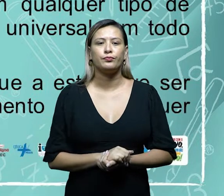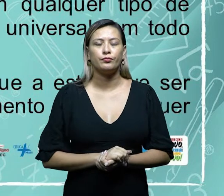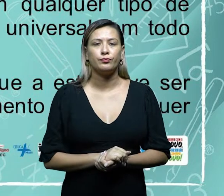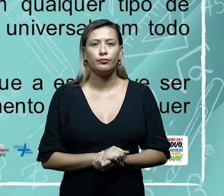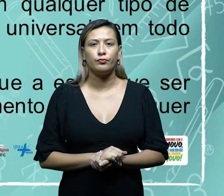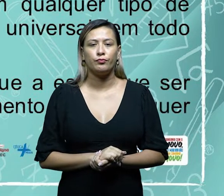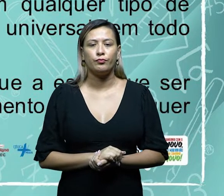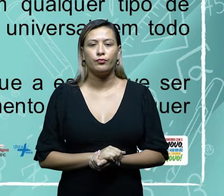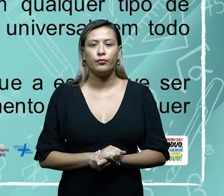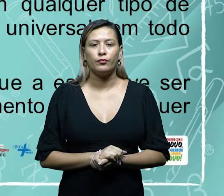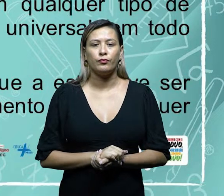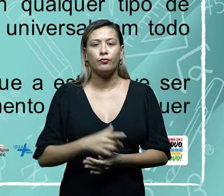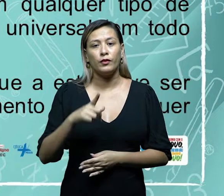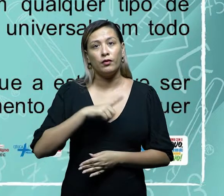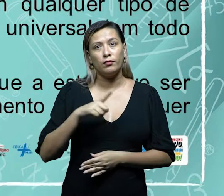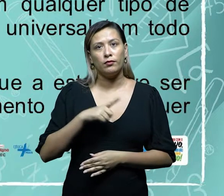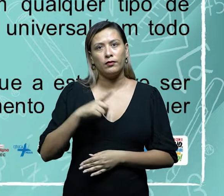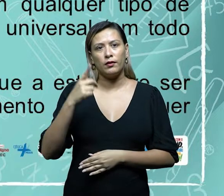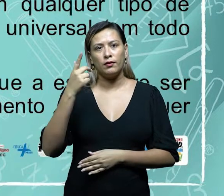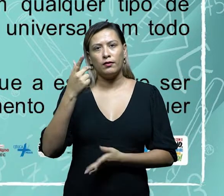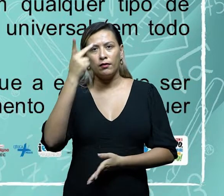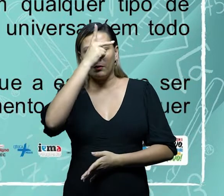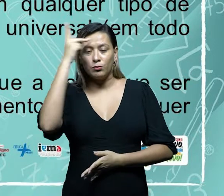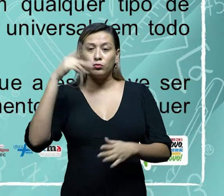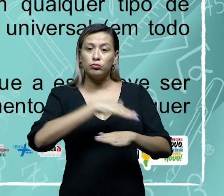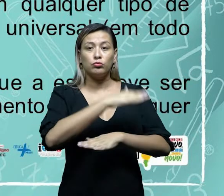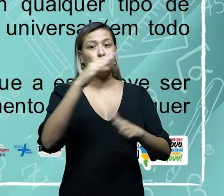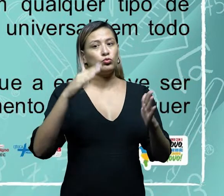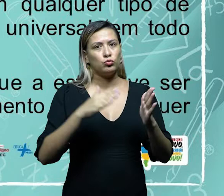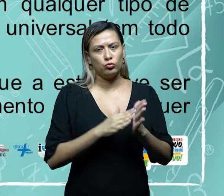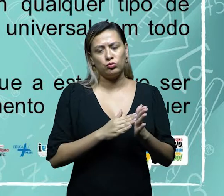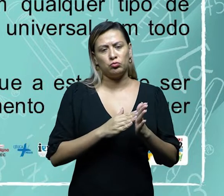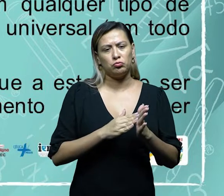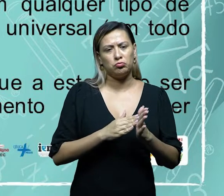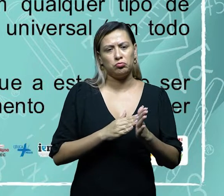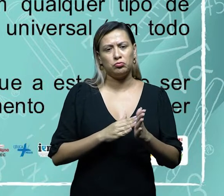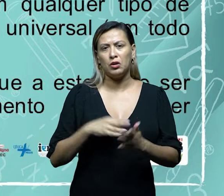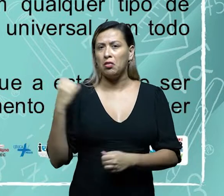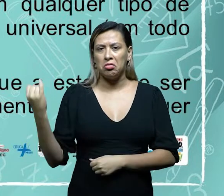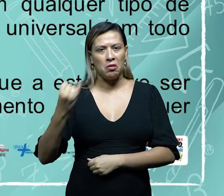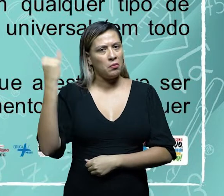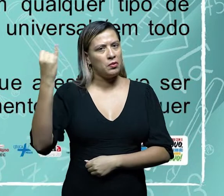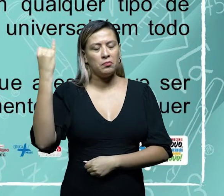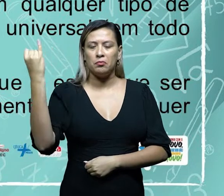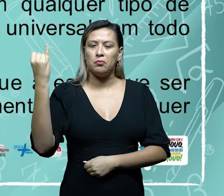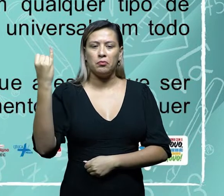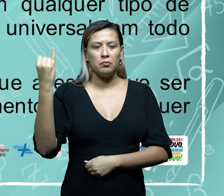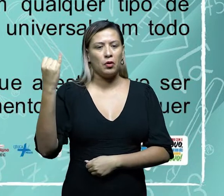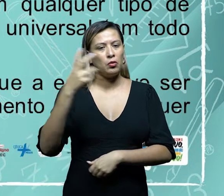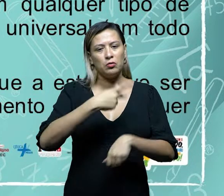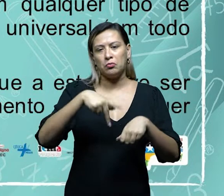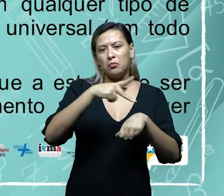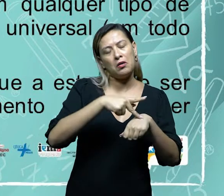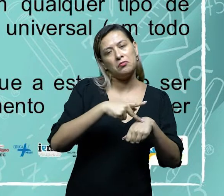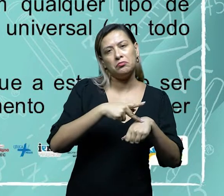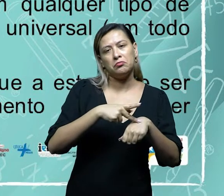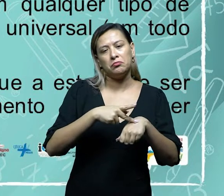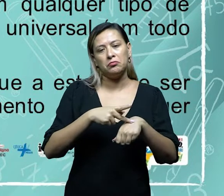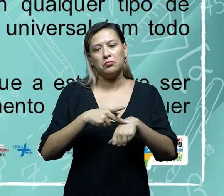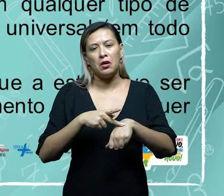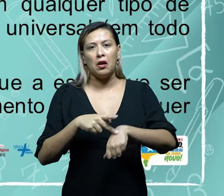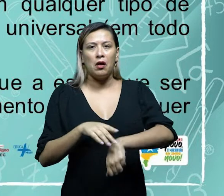todos os indivíduos. Pouco importa, né, a nacionalidade, né, a cor, a